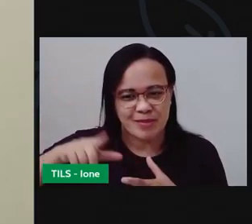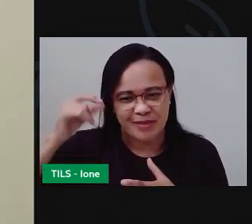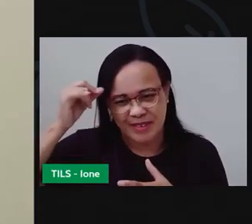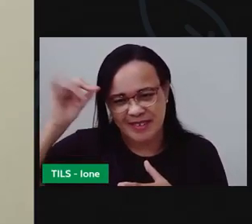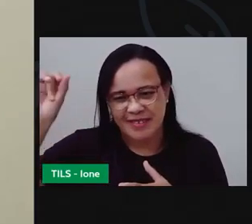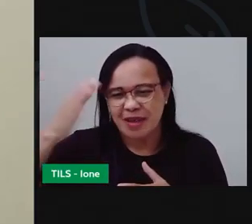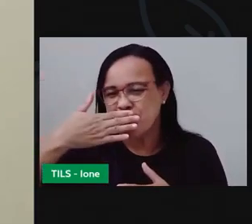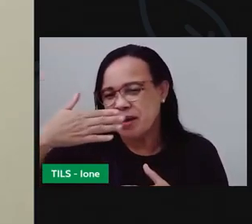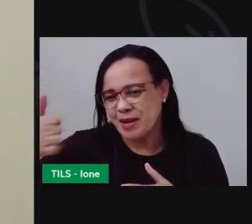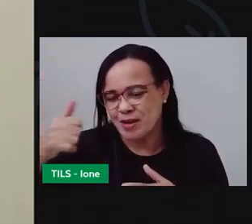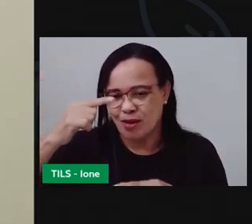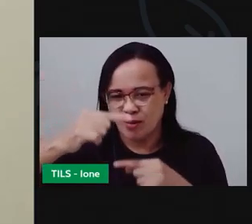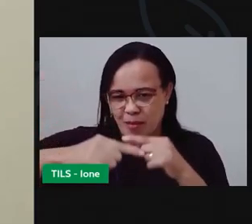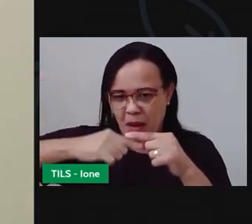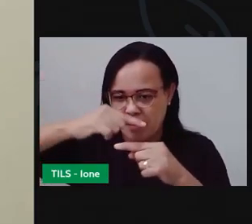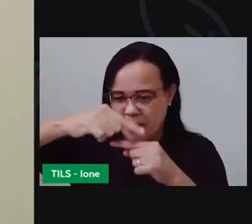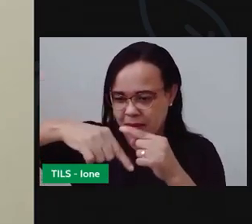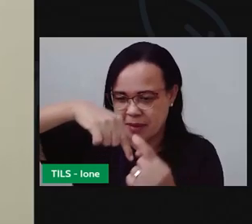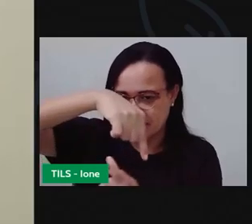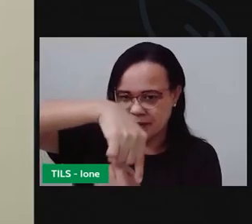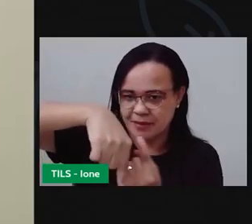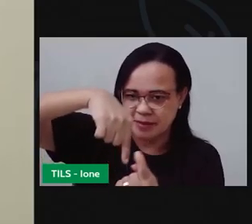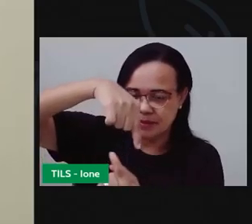Vou fazer isso em toda a argola.